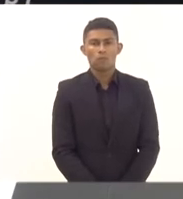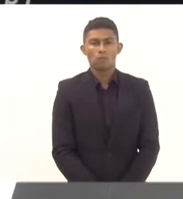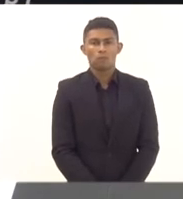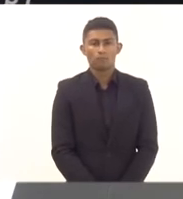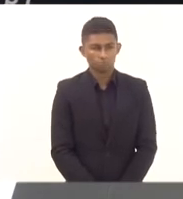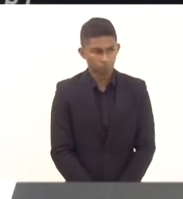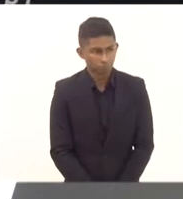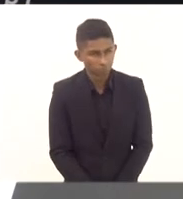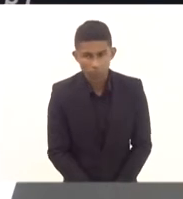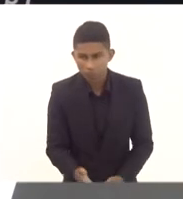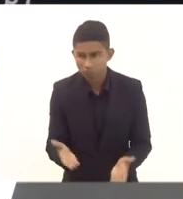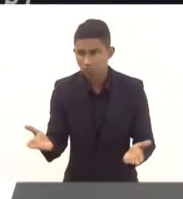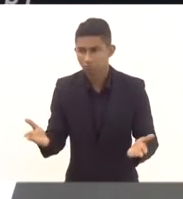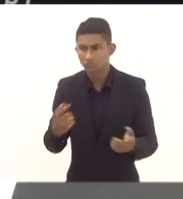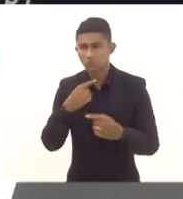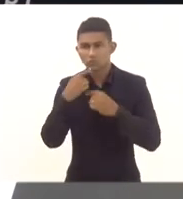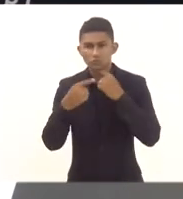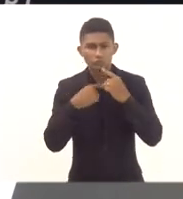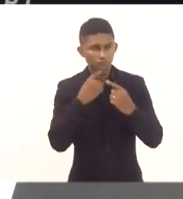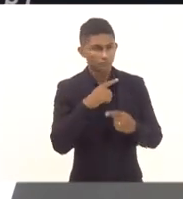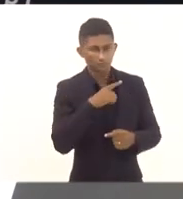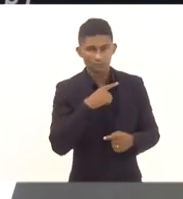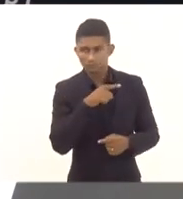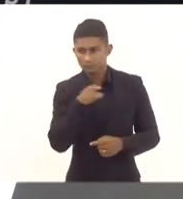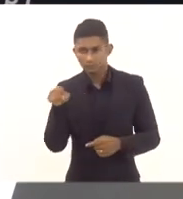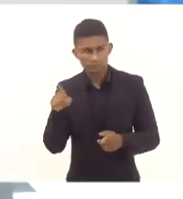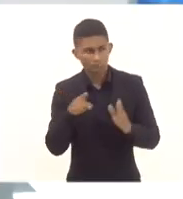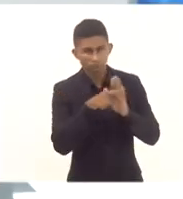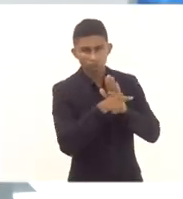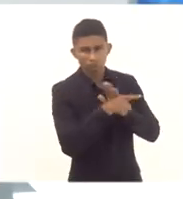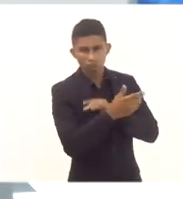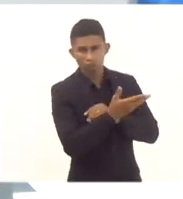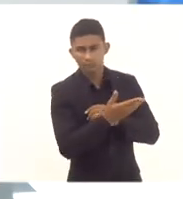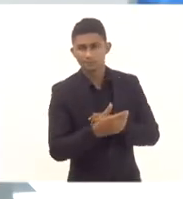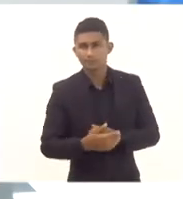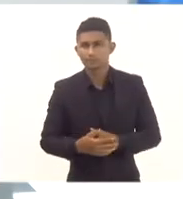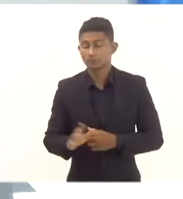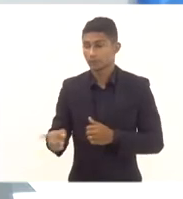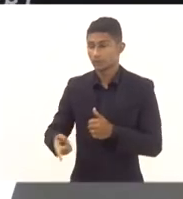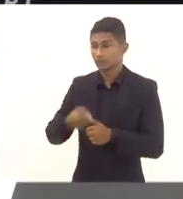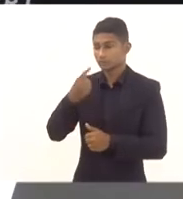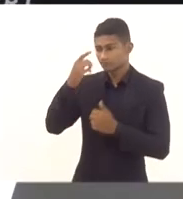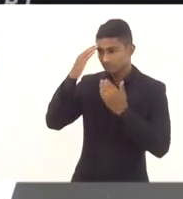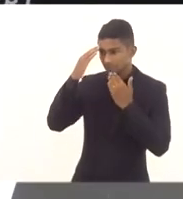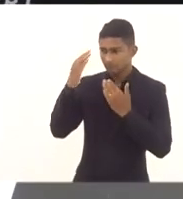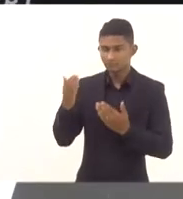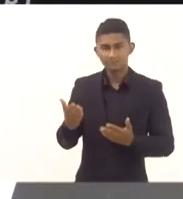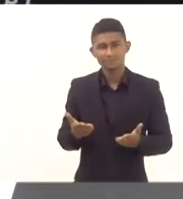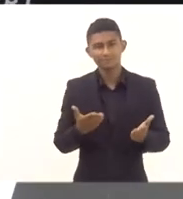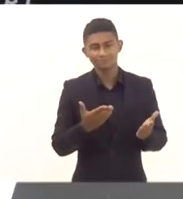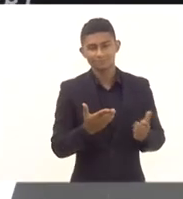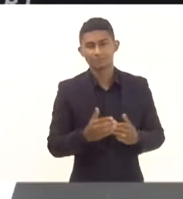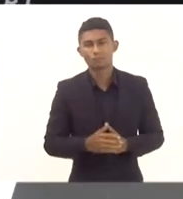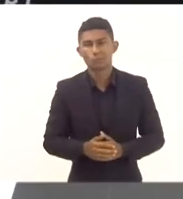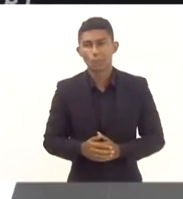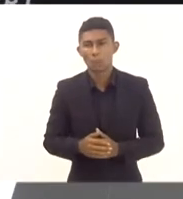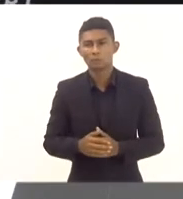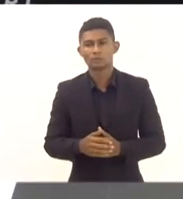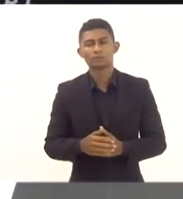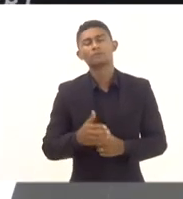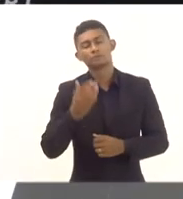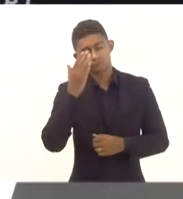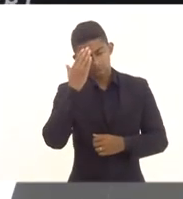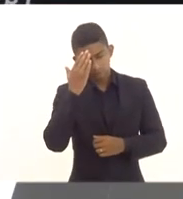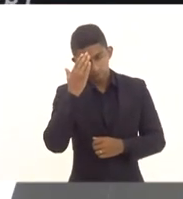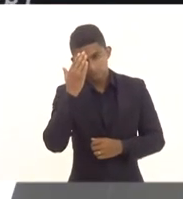alguma dúvida para tirar com o secretário Mateus bom primeiro agradecer ao secretário Mateus a gente entende que